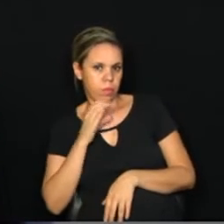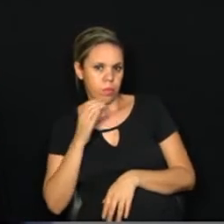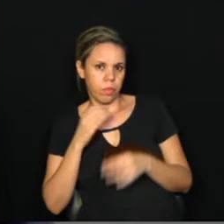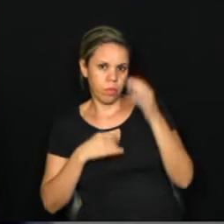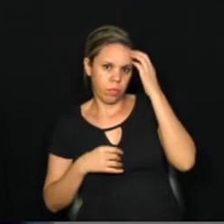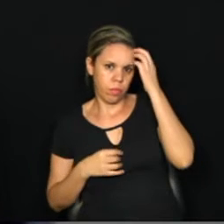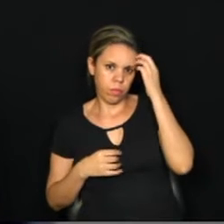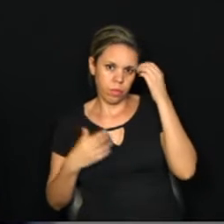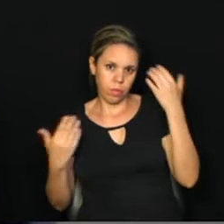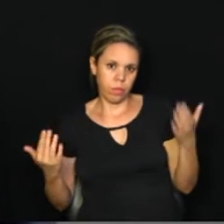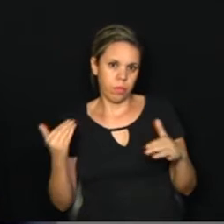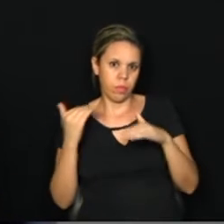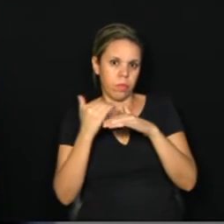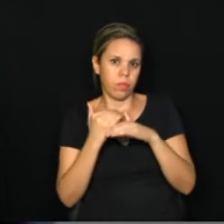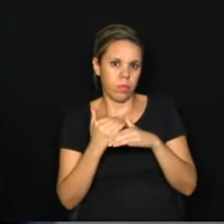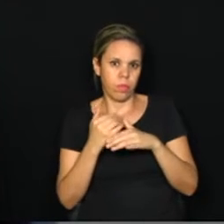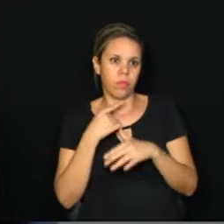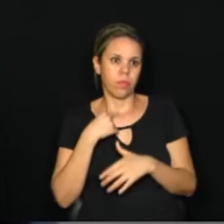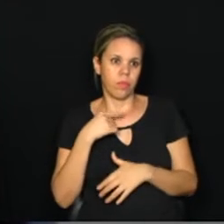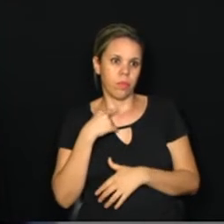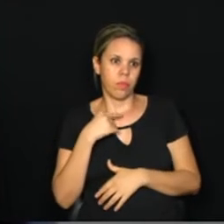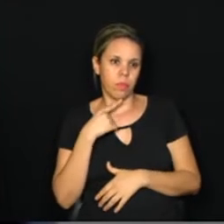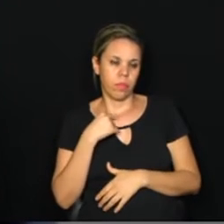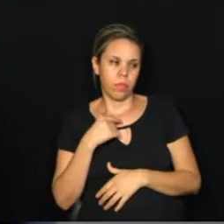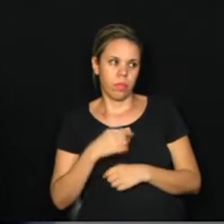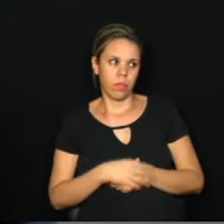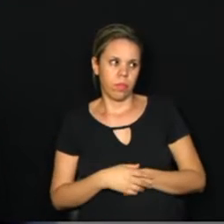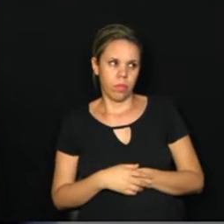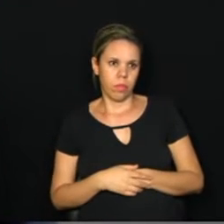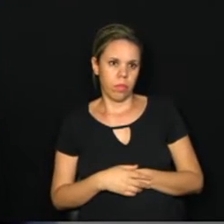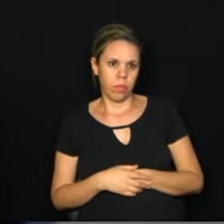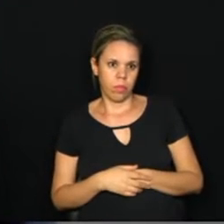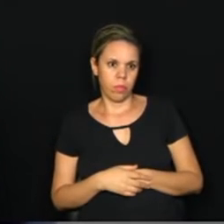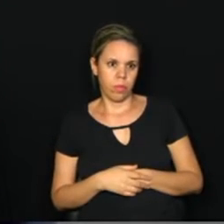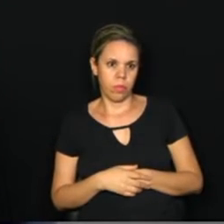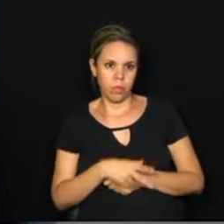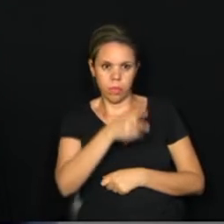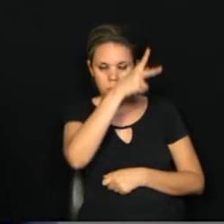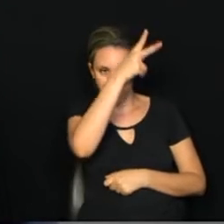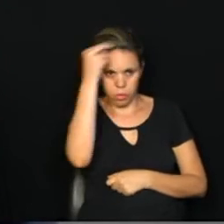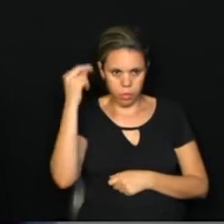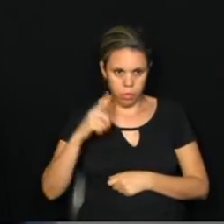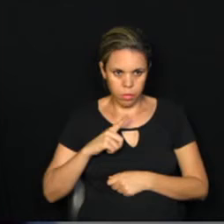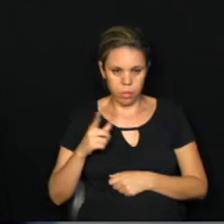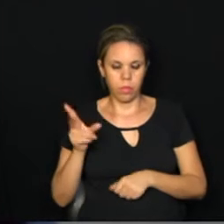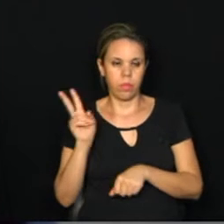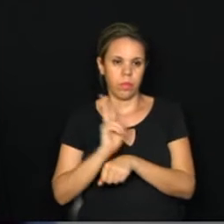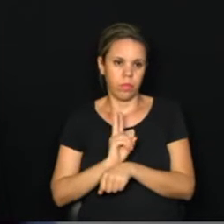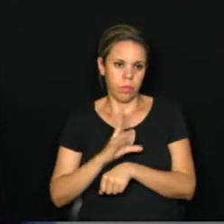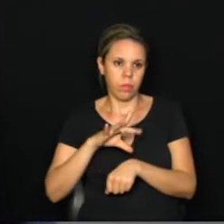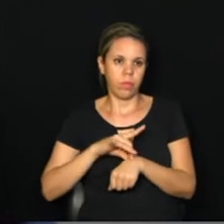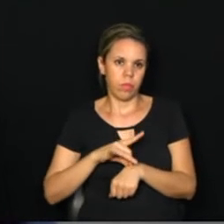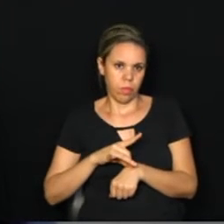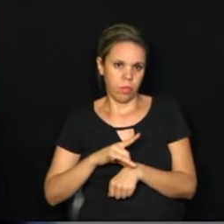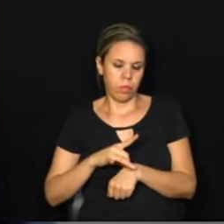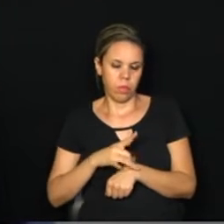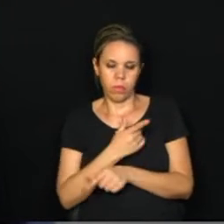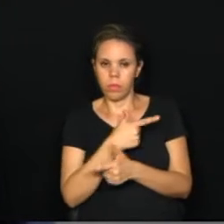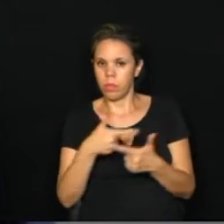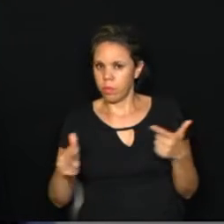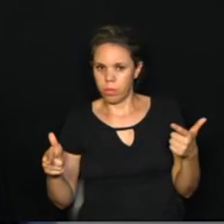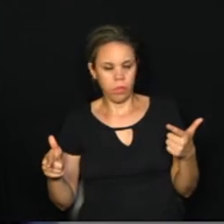é o padrão desejável para um prefeito ter a segurança jurídica para que não haja